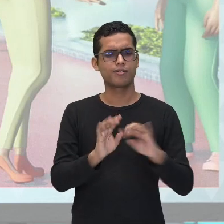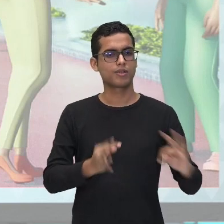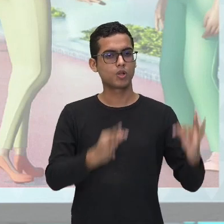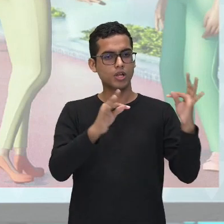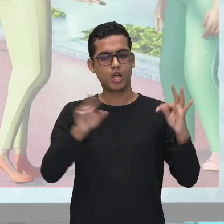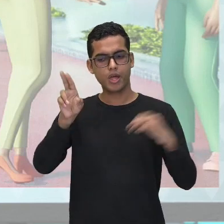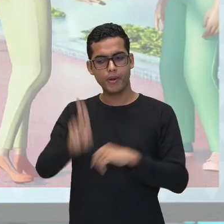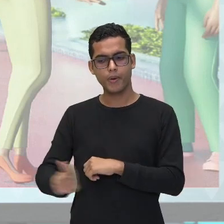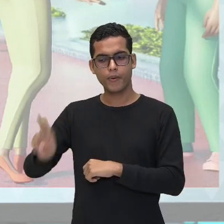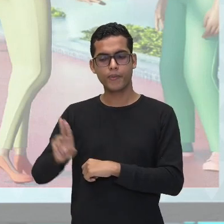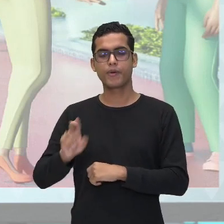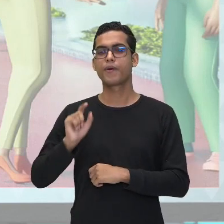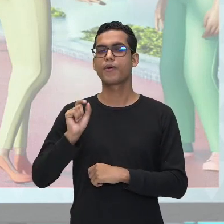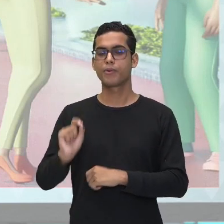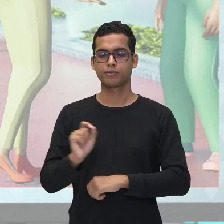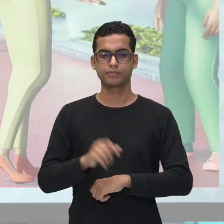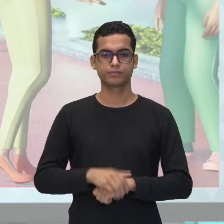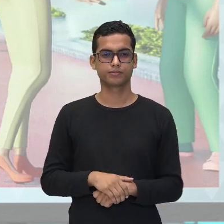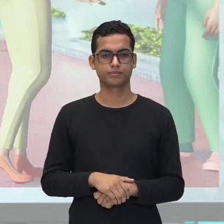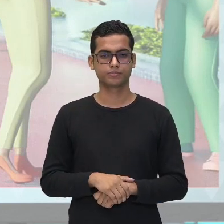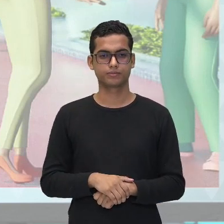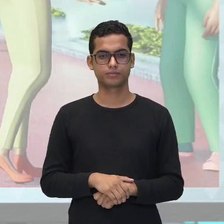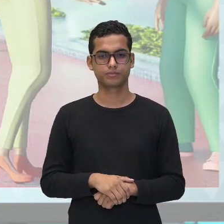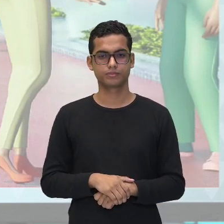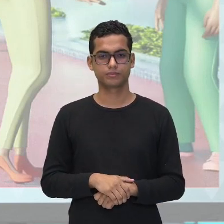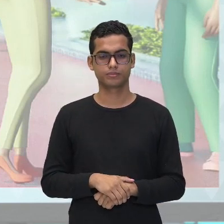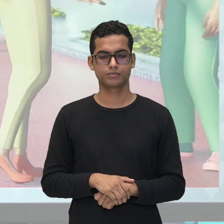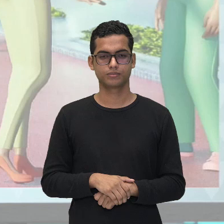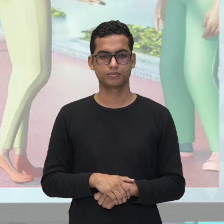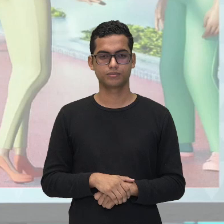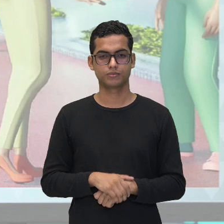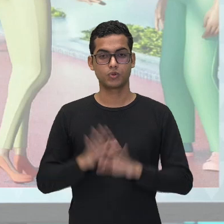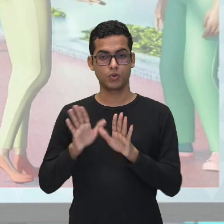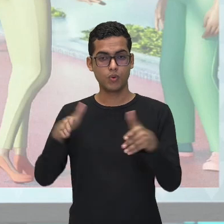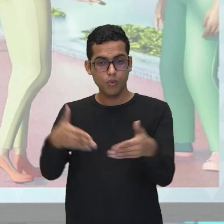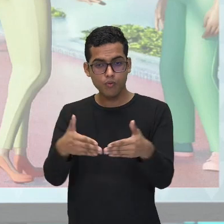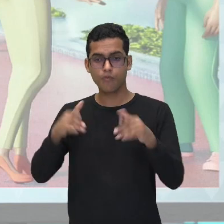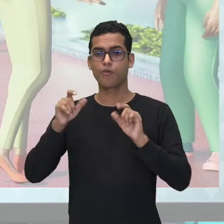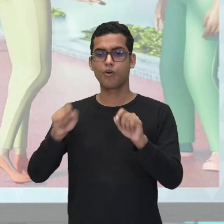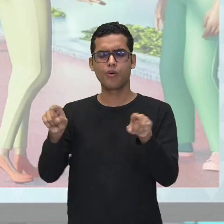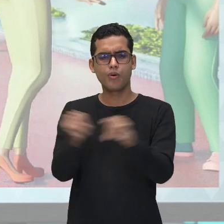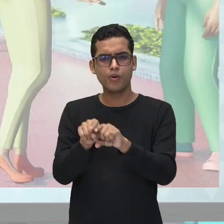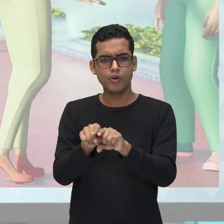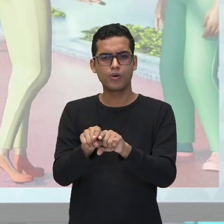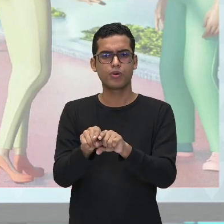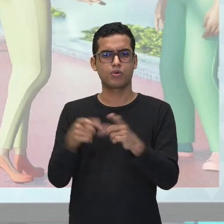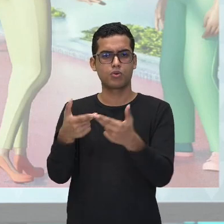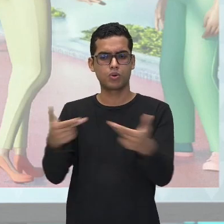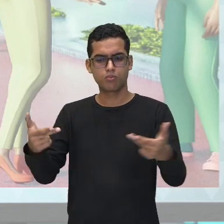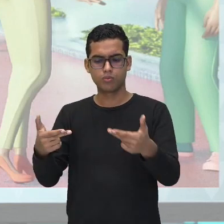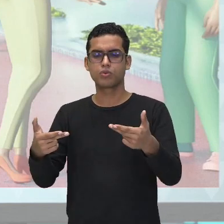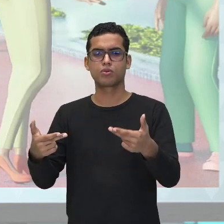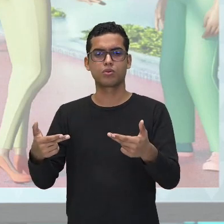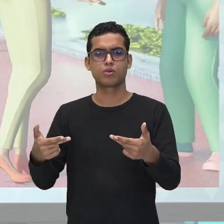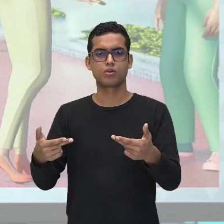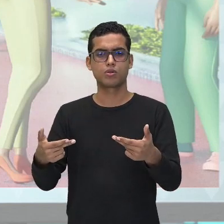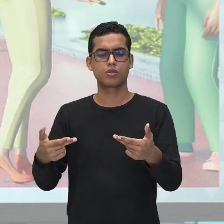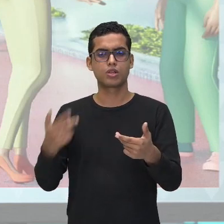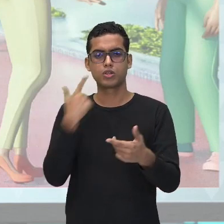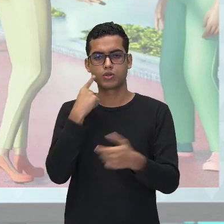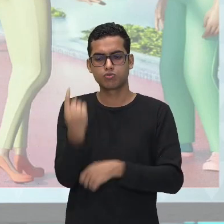quê? Porque acaba facilitando demais o nosso dia a dia, fazendo com que a gente não sinta